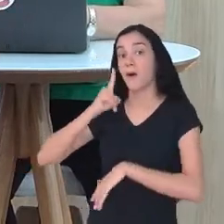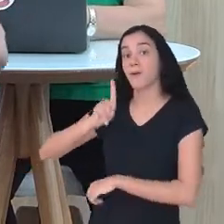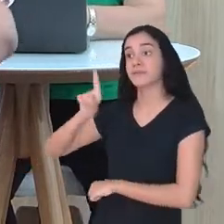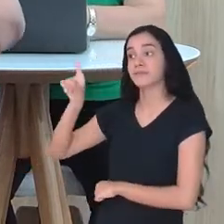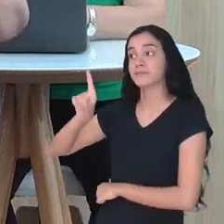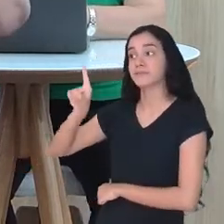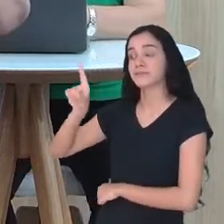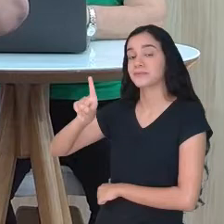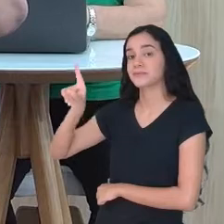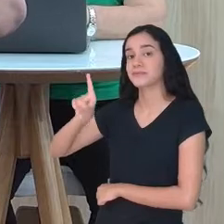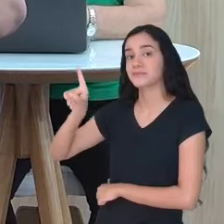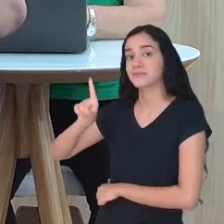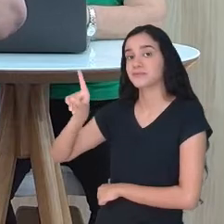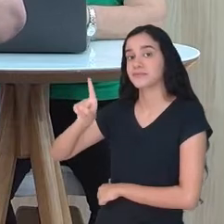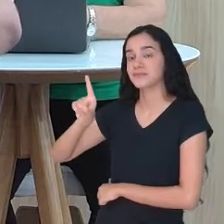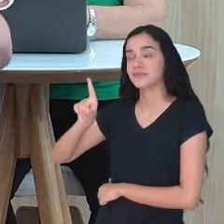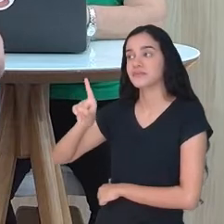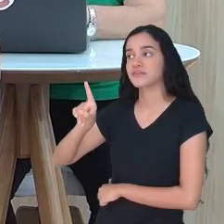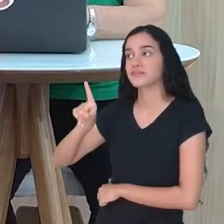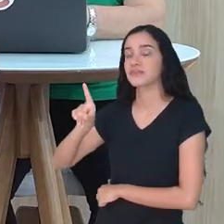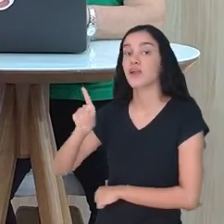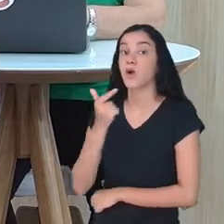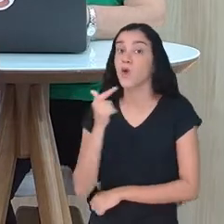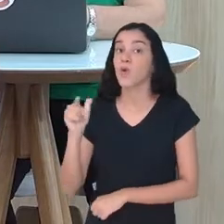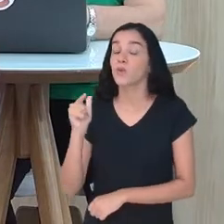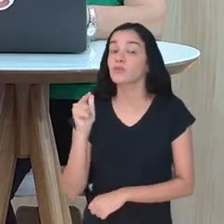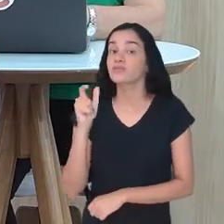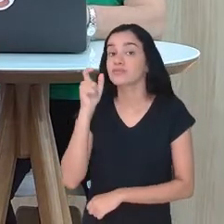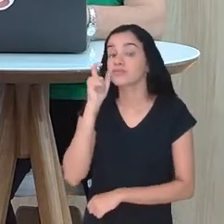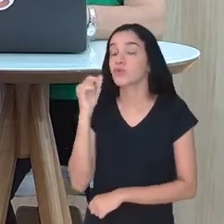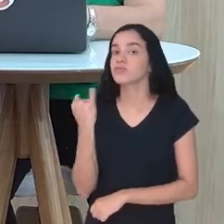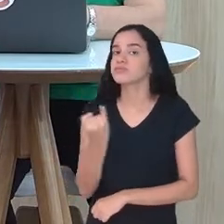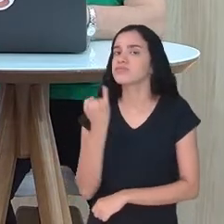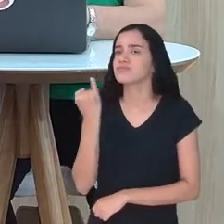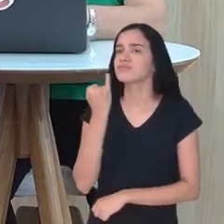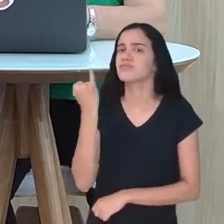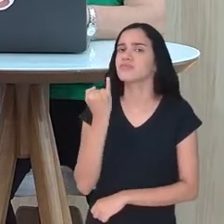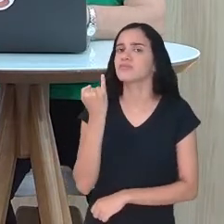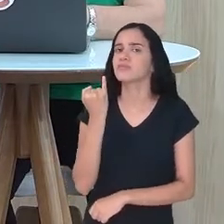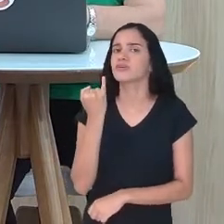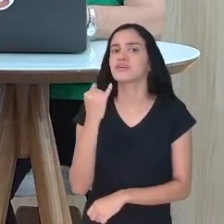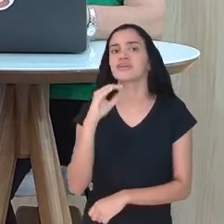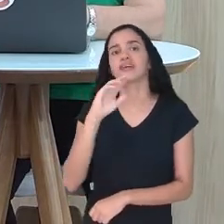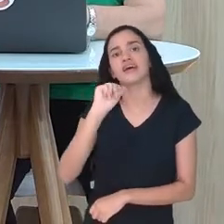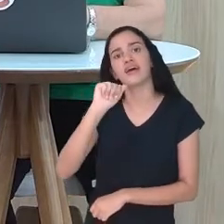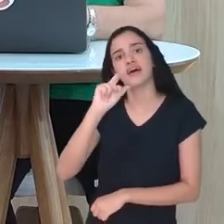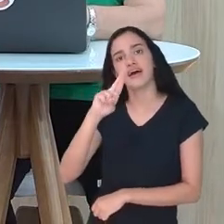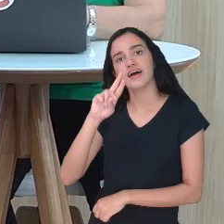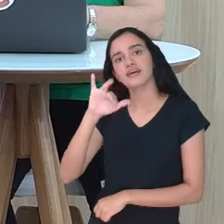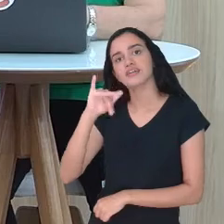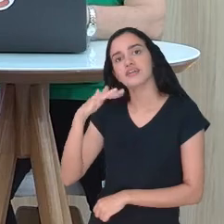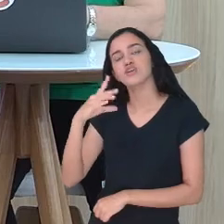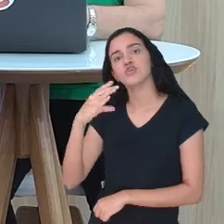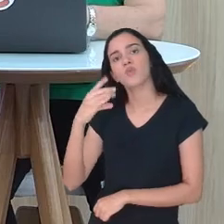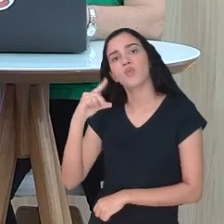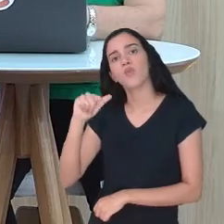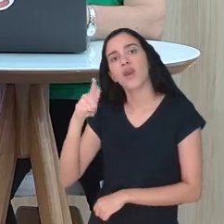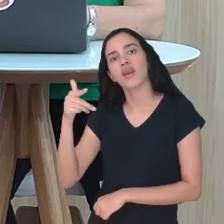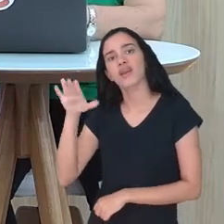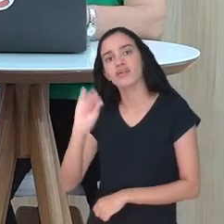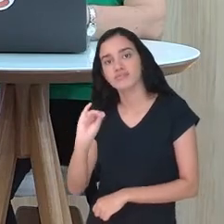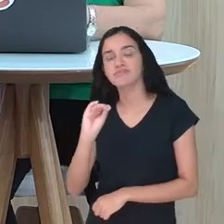sozinhos, eles não vão conseguir fazer. Outra coisa interessante são as articulações. Então, entre um osso e outro,